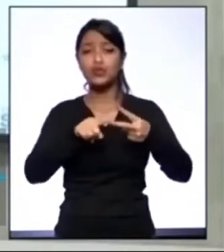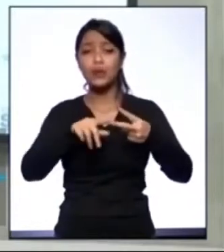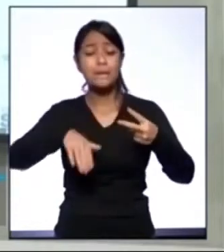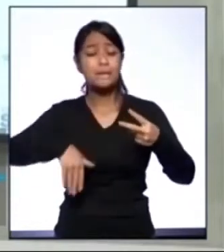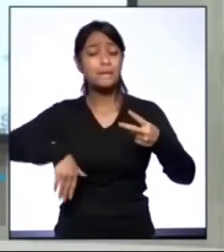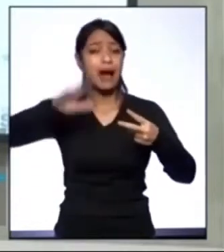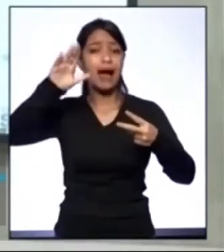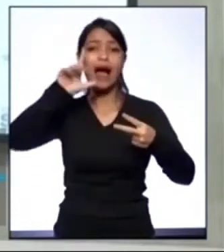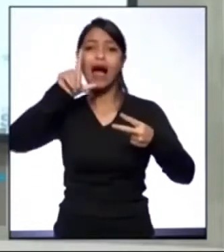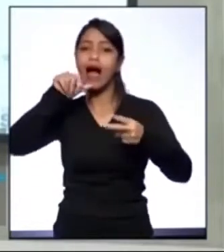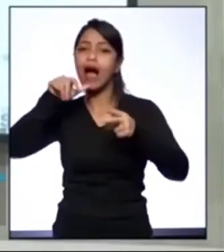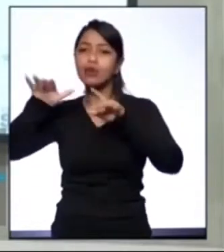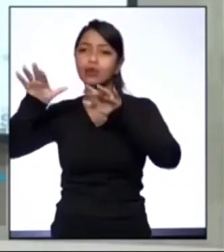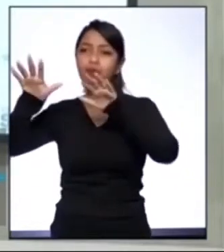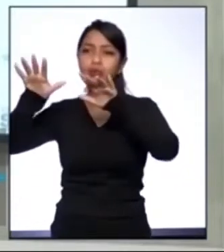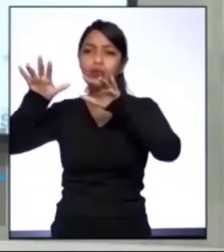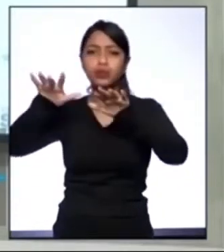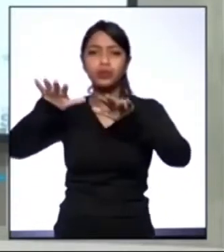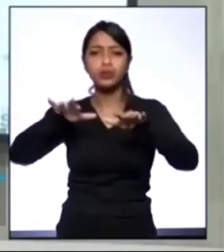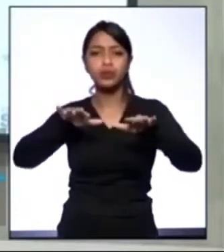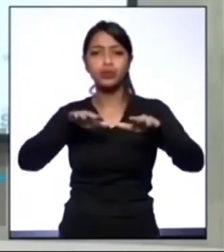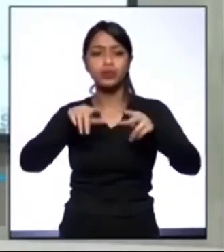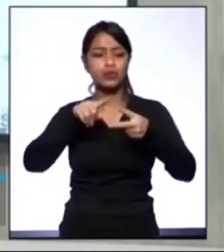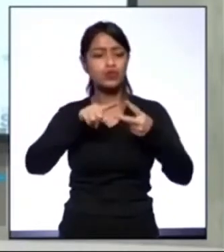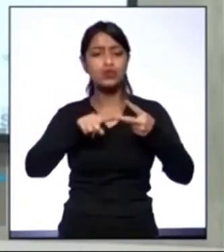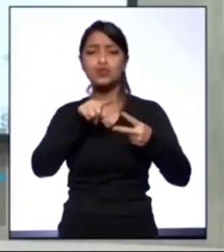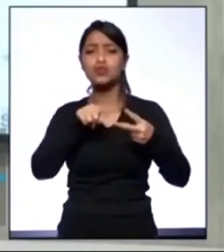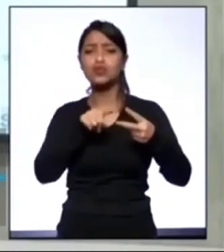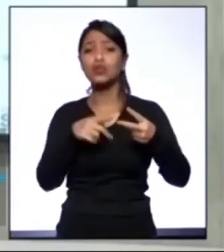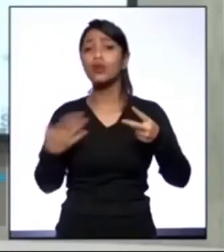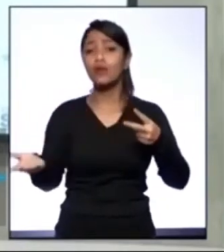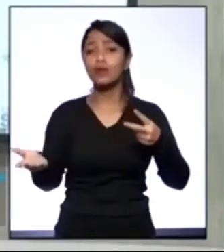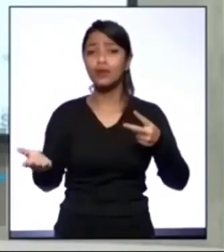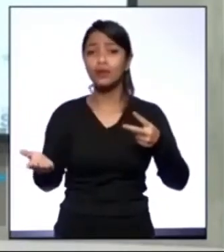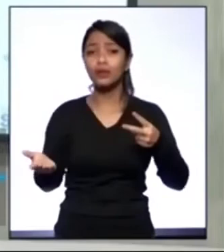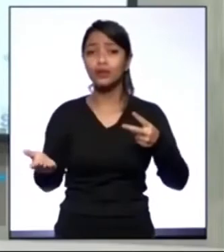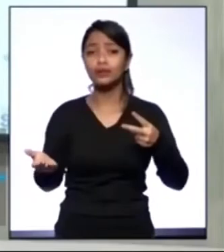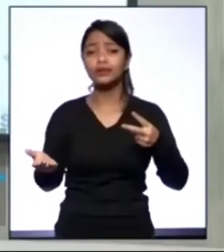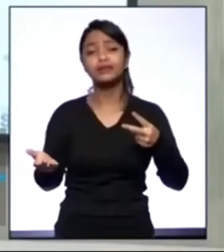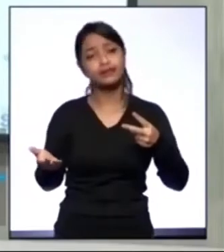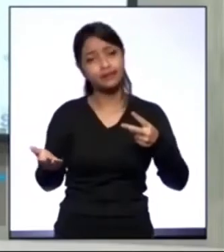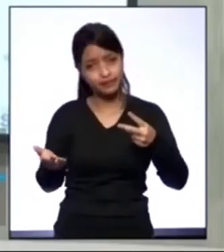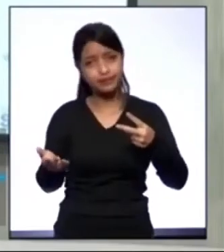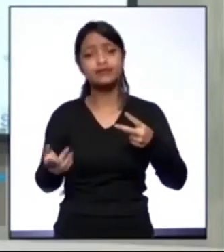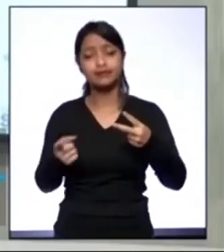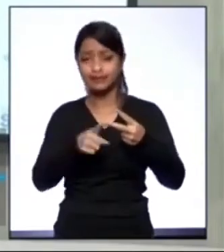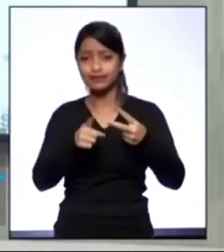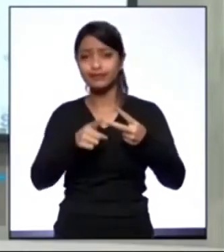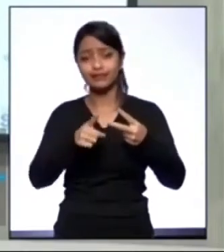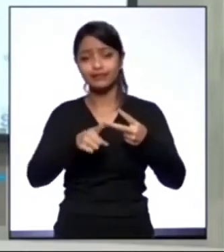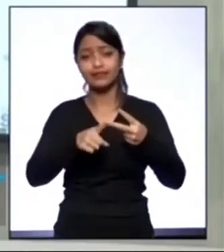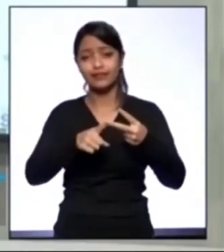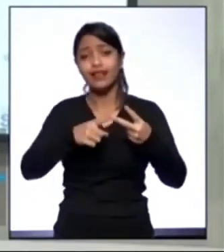natural de umidade? Santos ou Brasília? Santos. Logo, galera, Santos sofre mais a ação